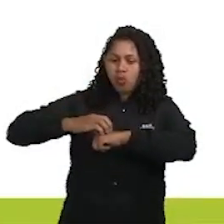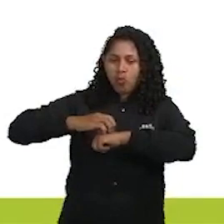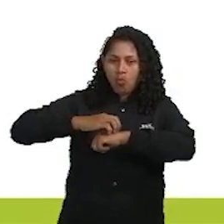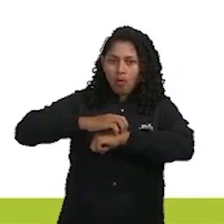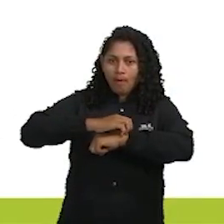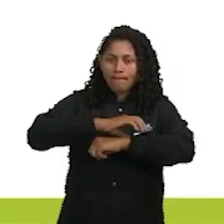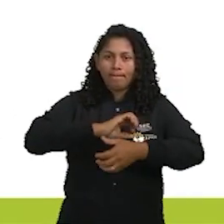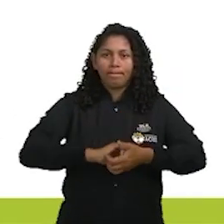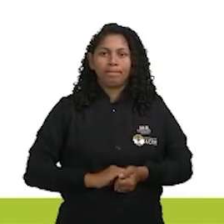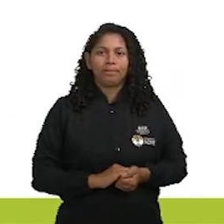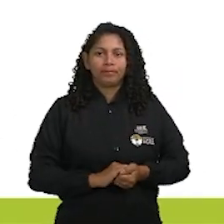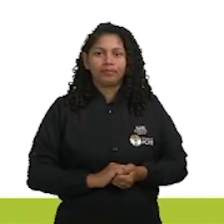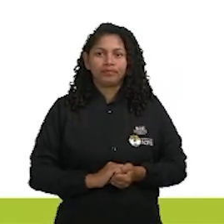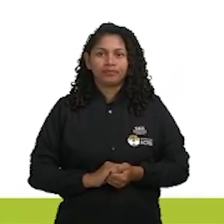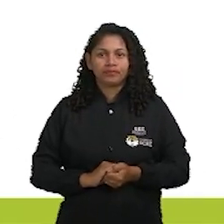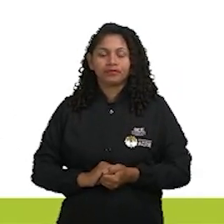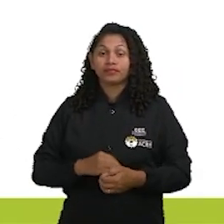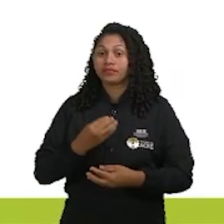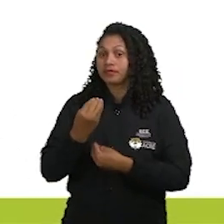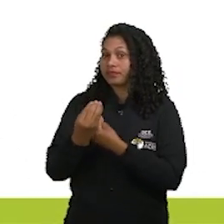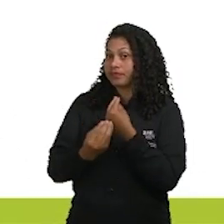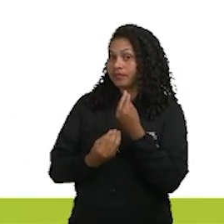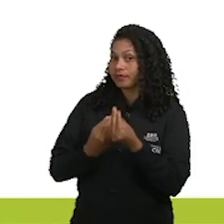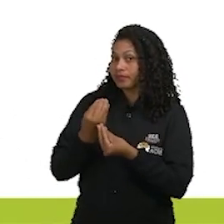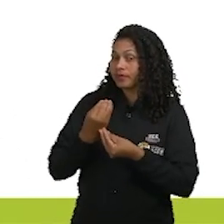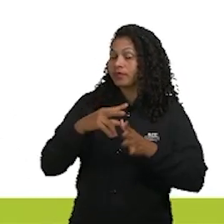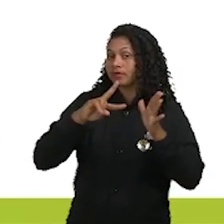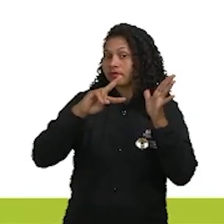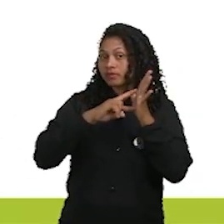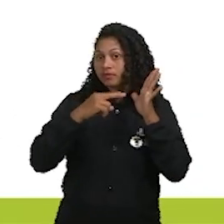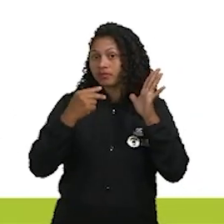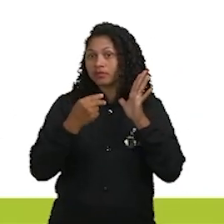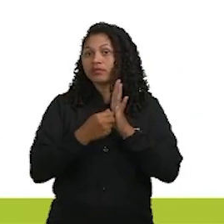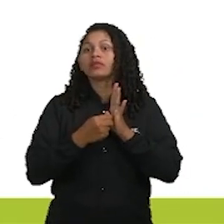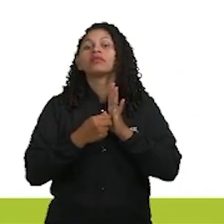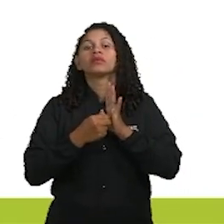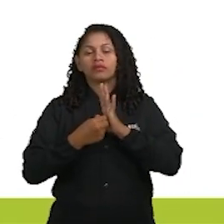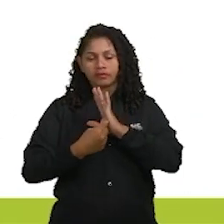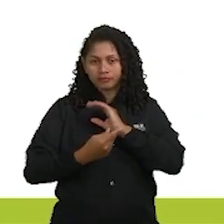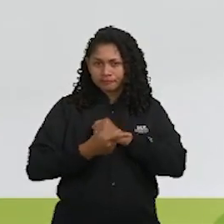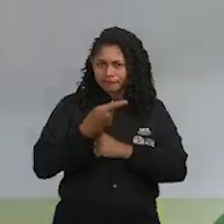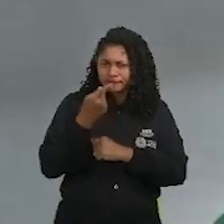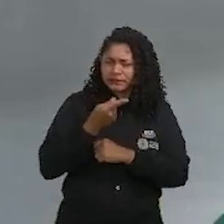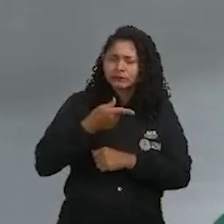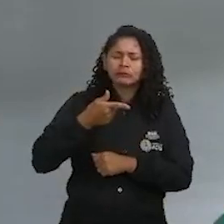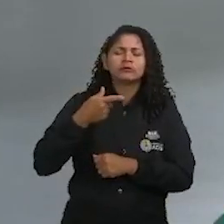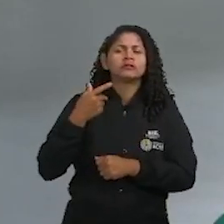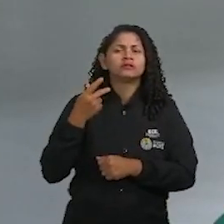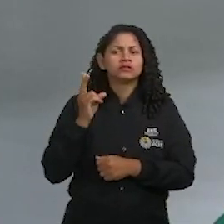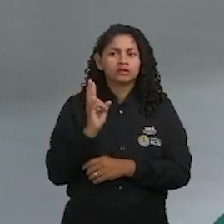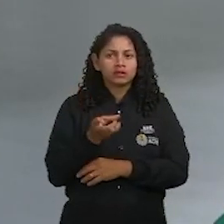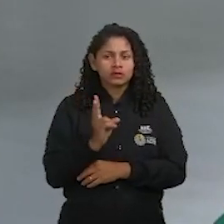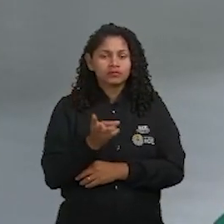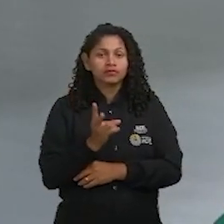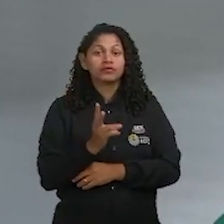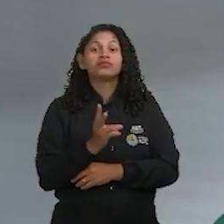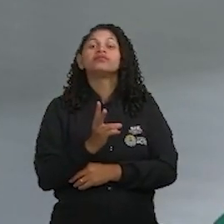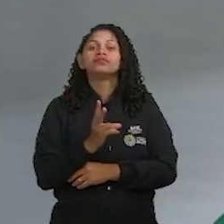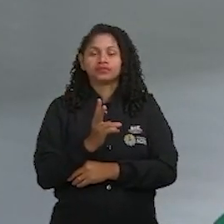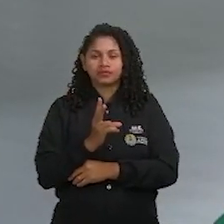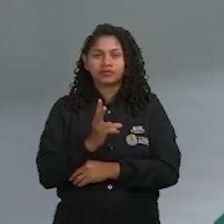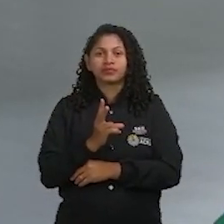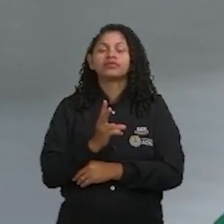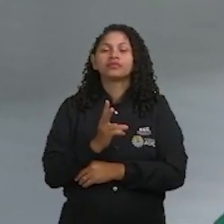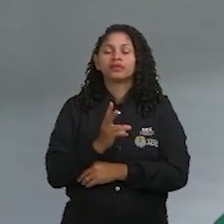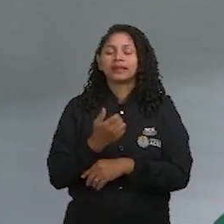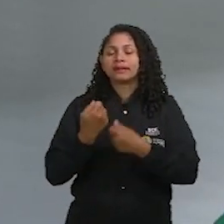Como definição, como nós vamos falar bastante, né, esses dois termos, oxidação e redução, nós